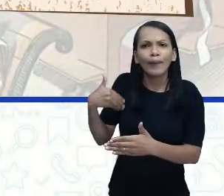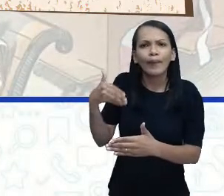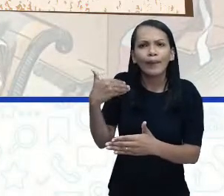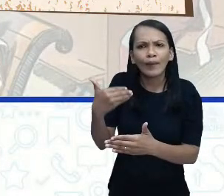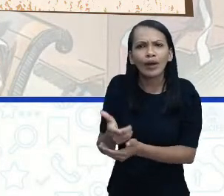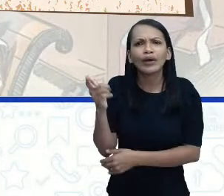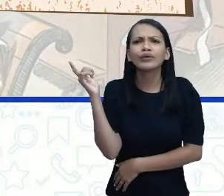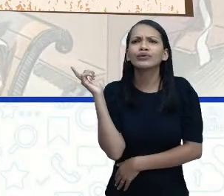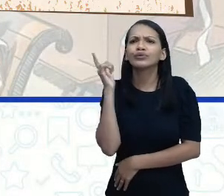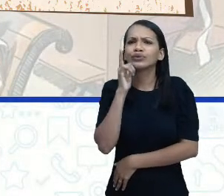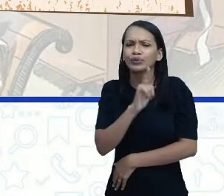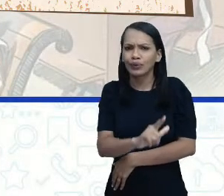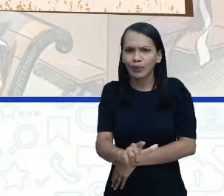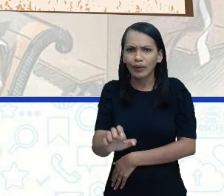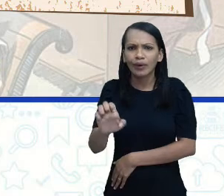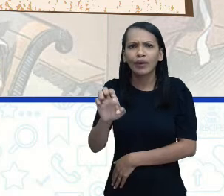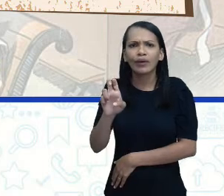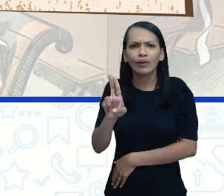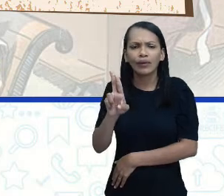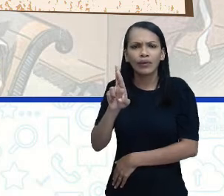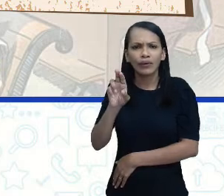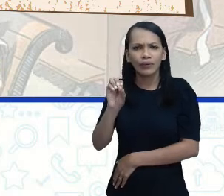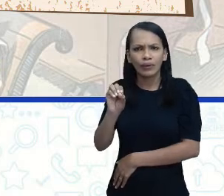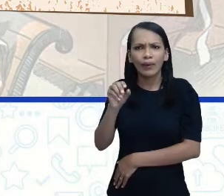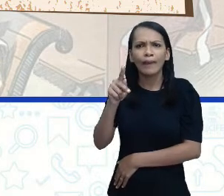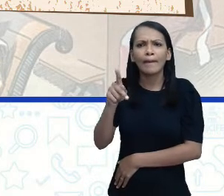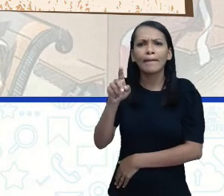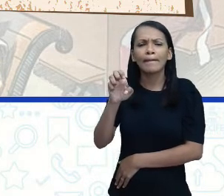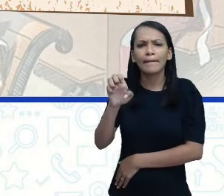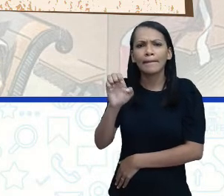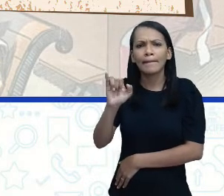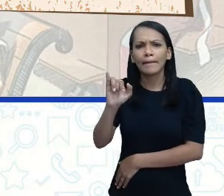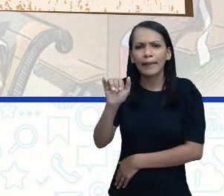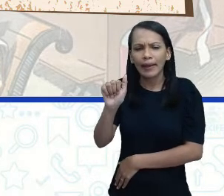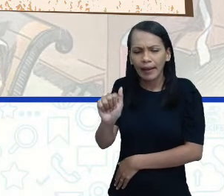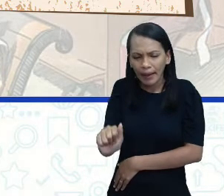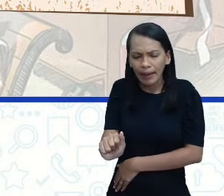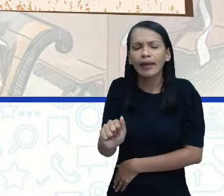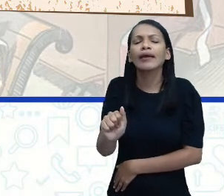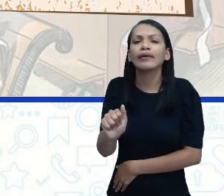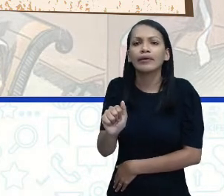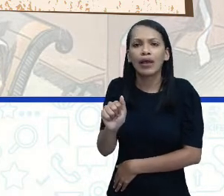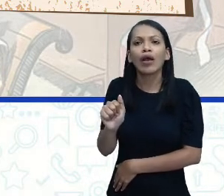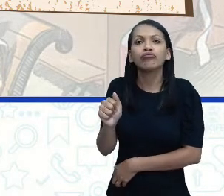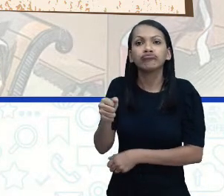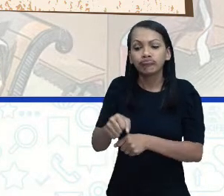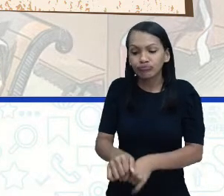ultramarina, é conhecido por colonialismo. Então, o que seria o colonialismo? Esse primeiro processo